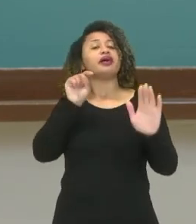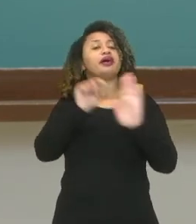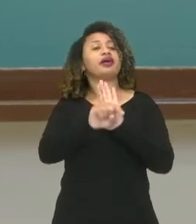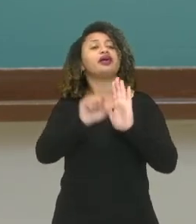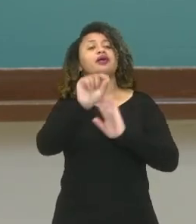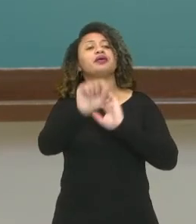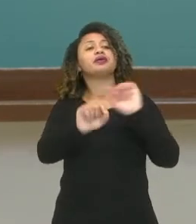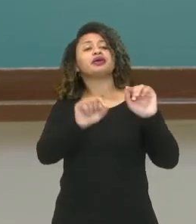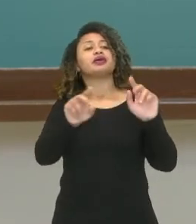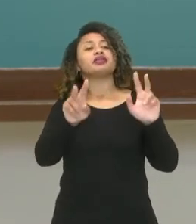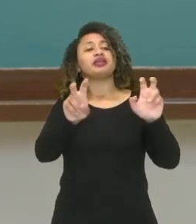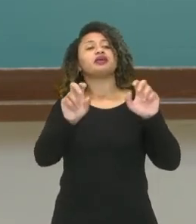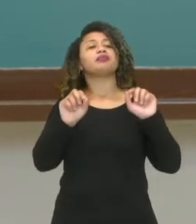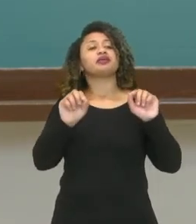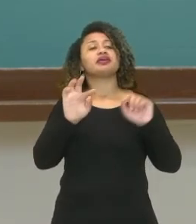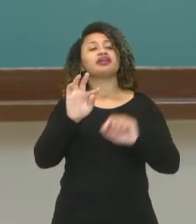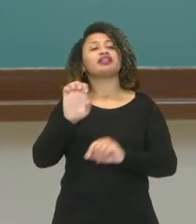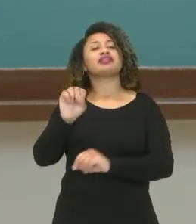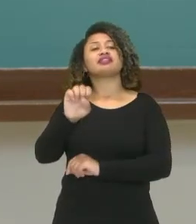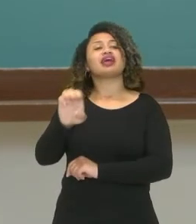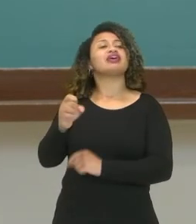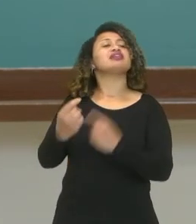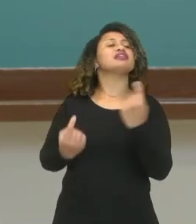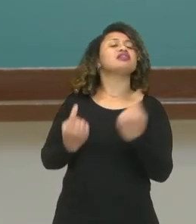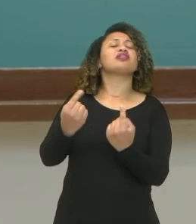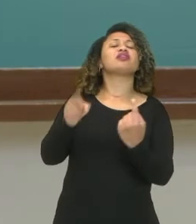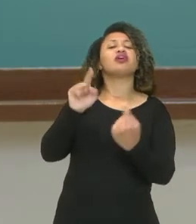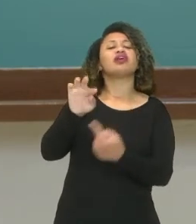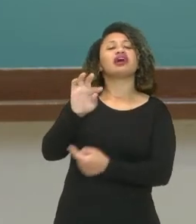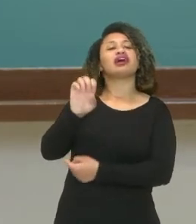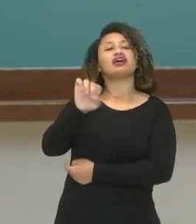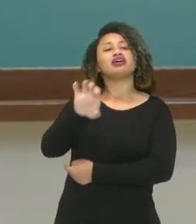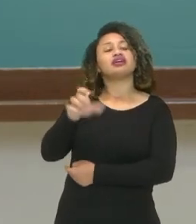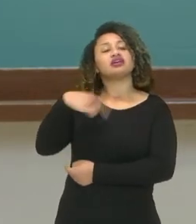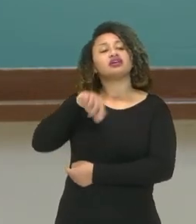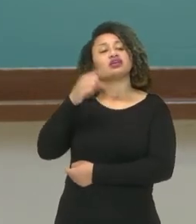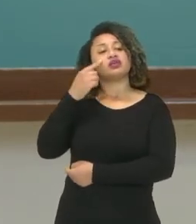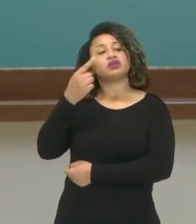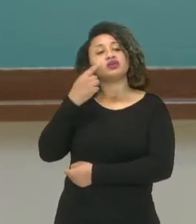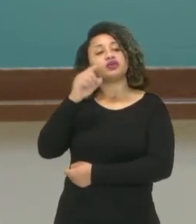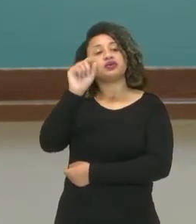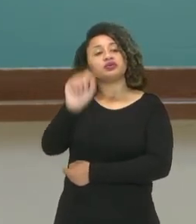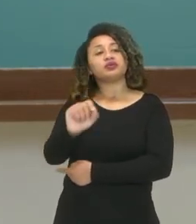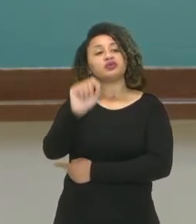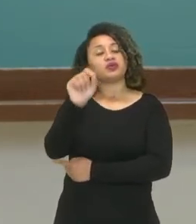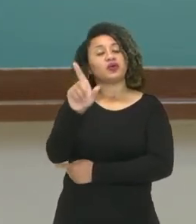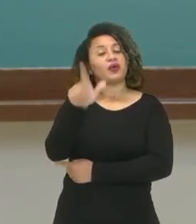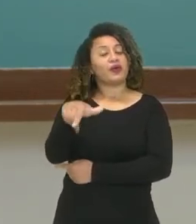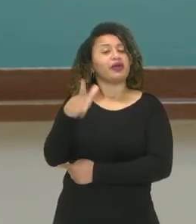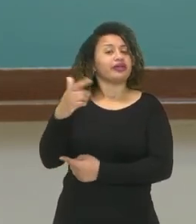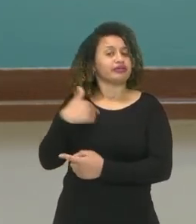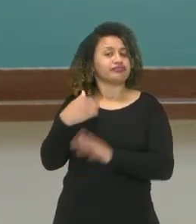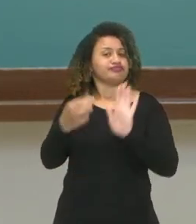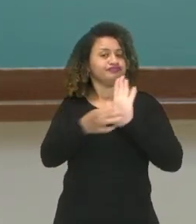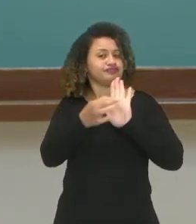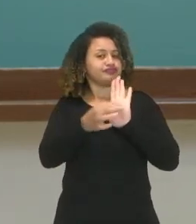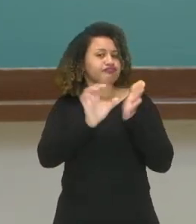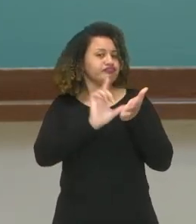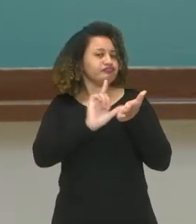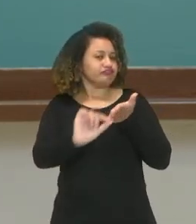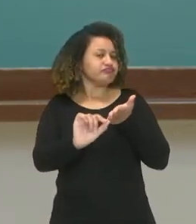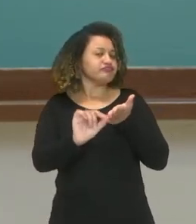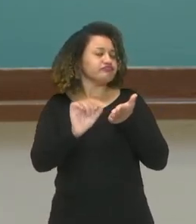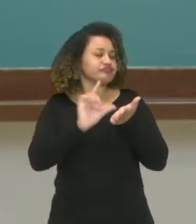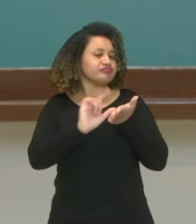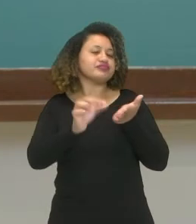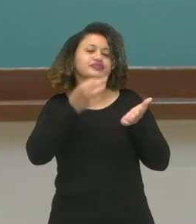tese, né? Qual que é a tese que a gente já viu aqui, ó? Então, a tese do artigo de opinião, né? Para você ter